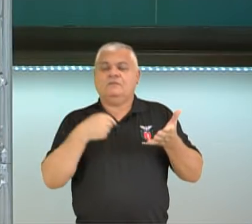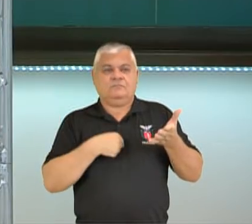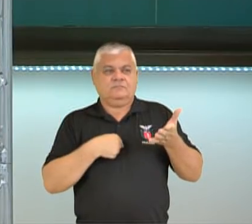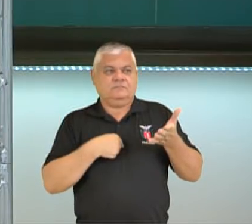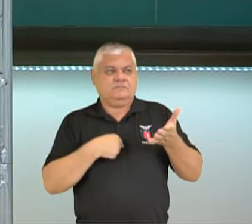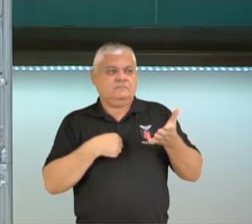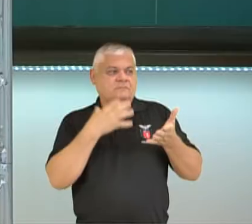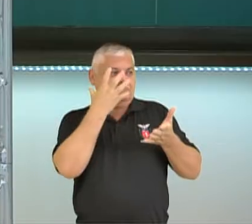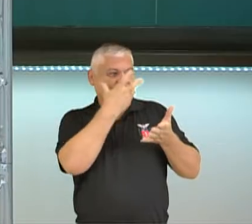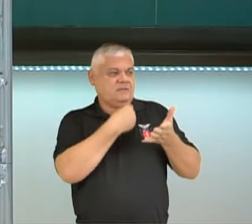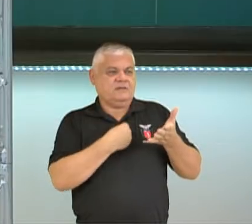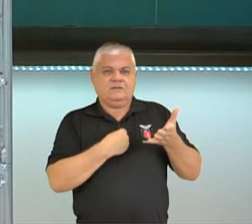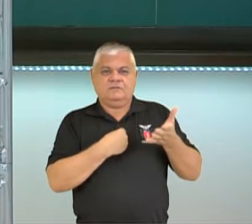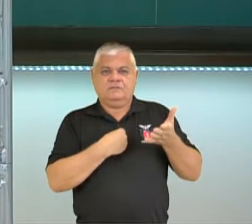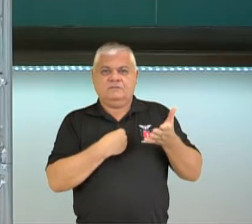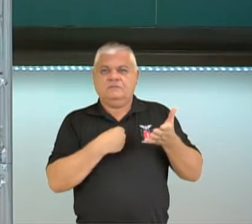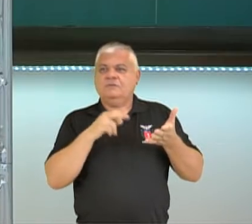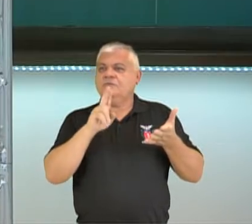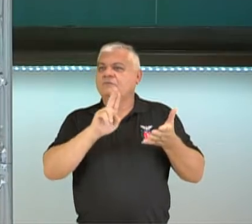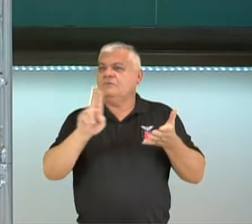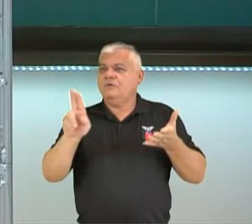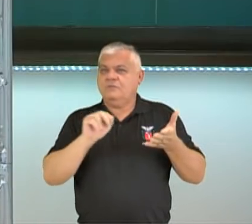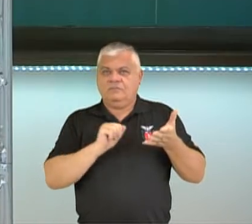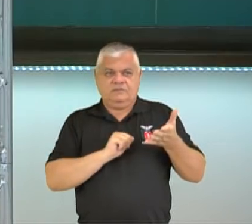Belo nome